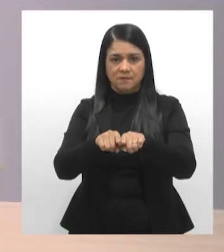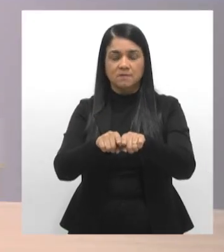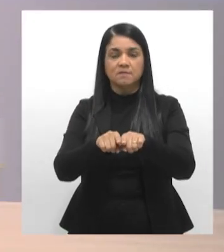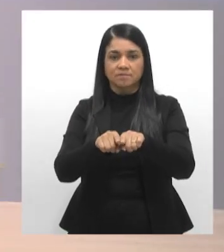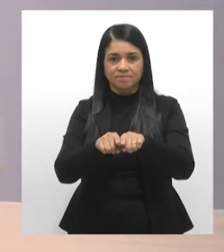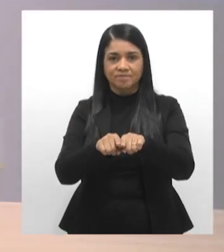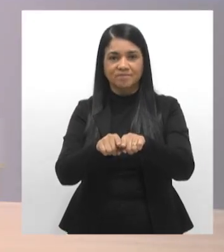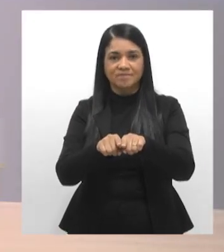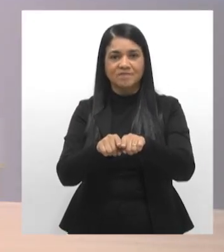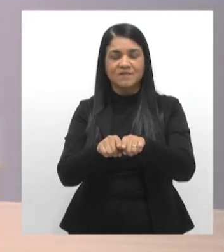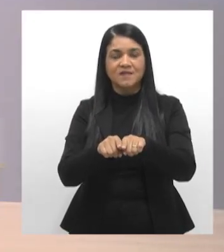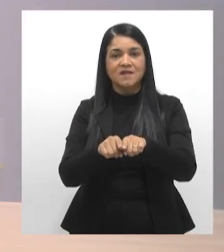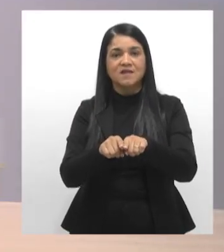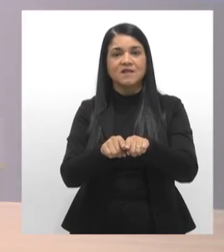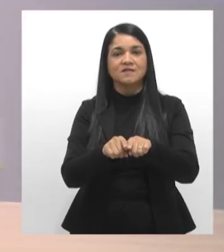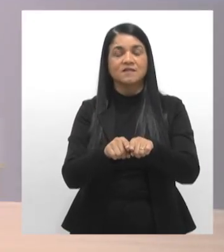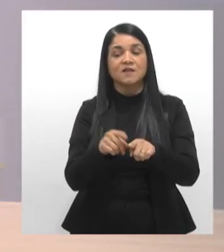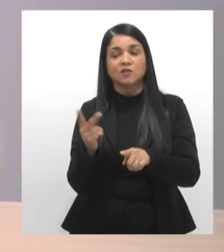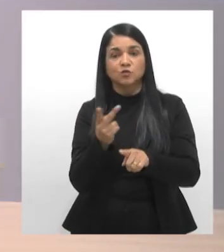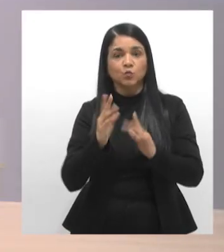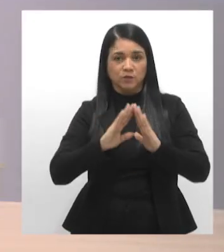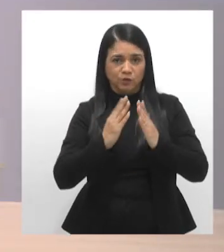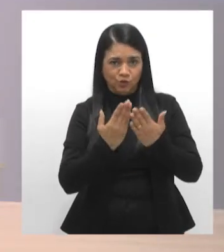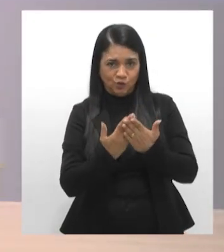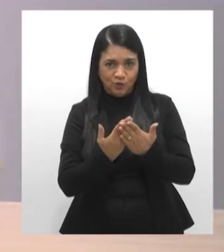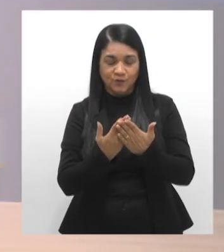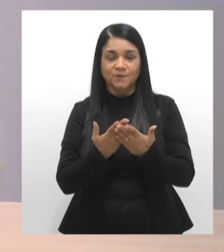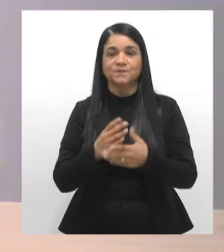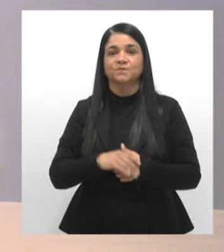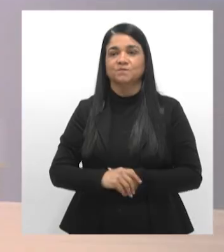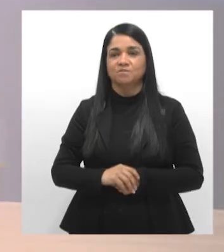entre as duas escolas.